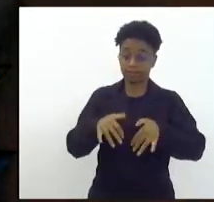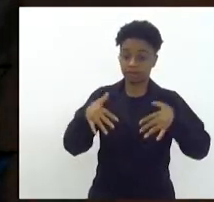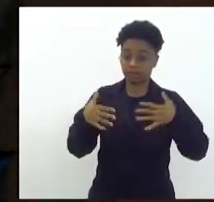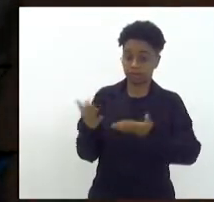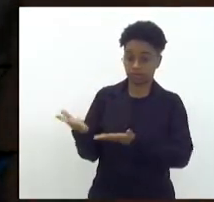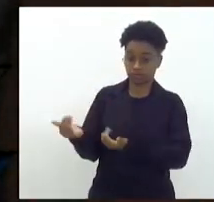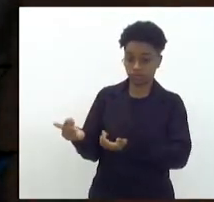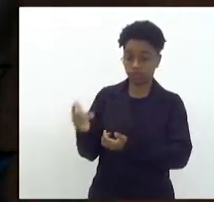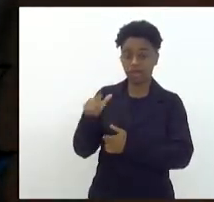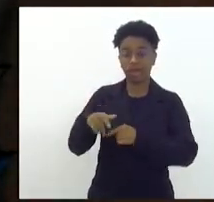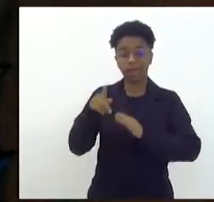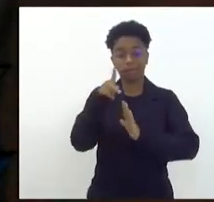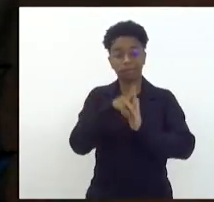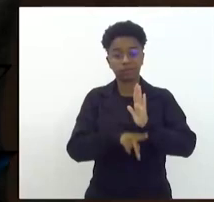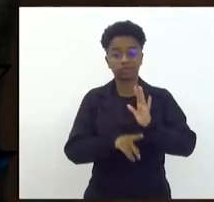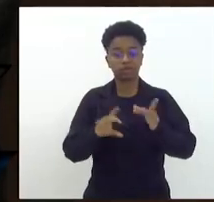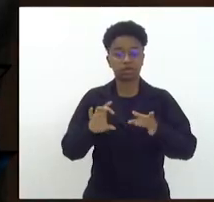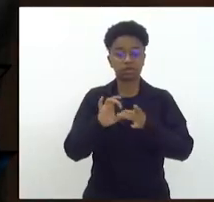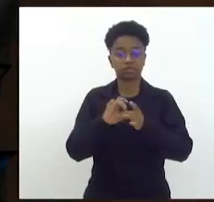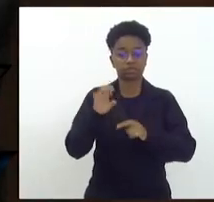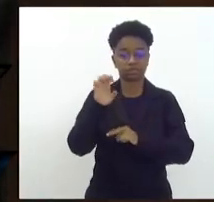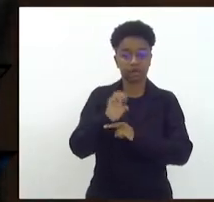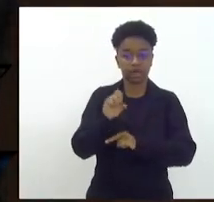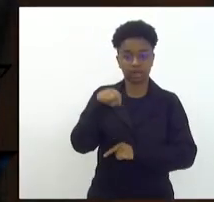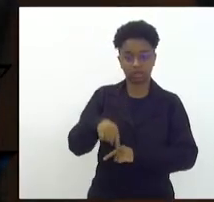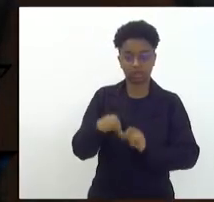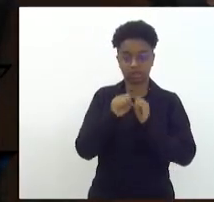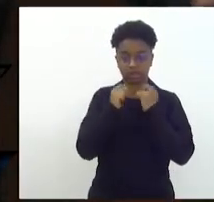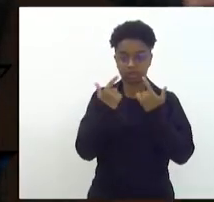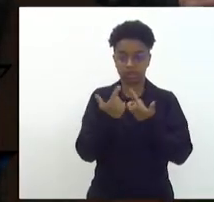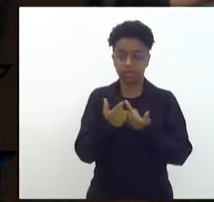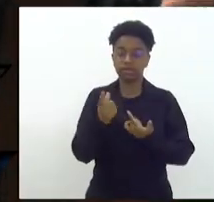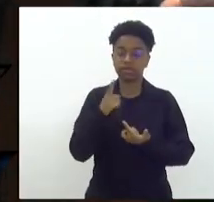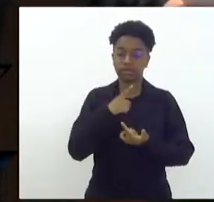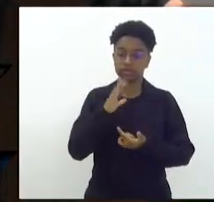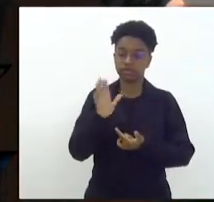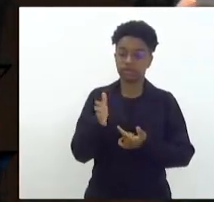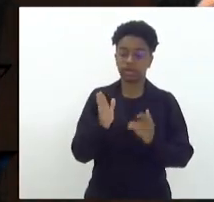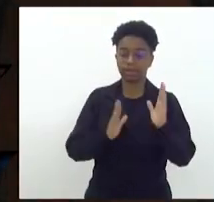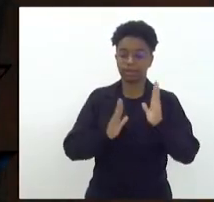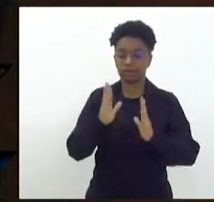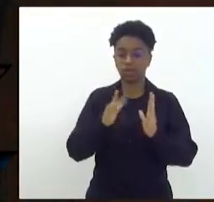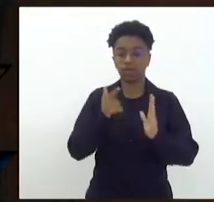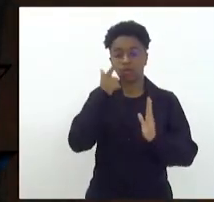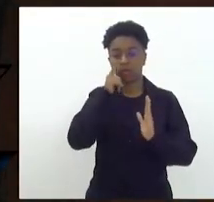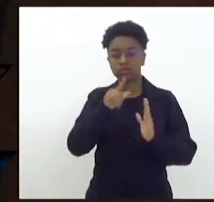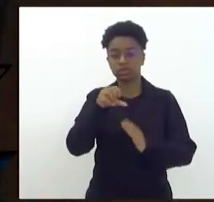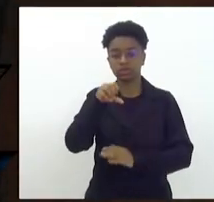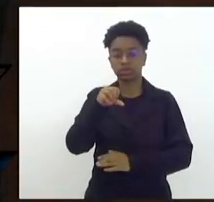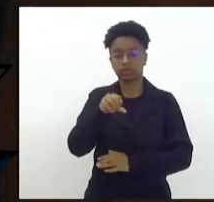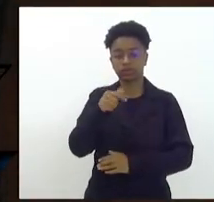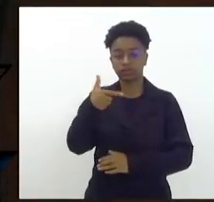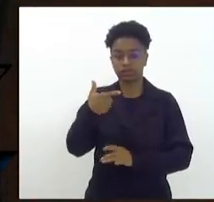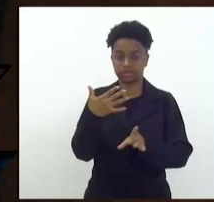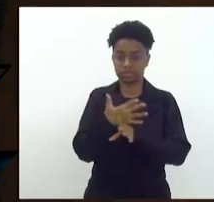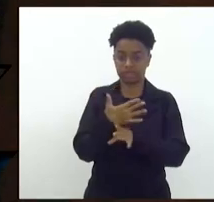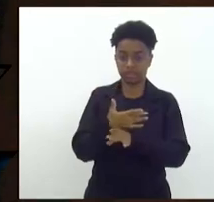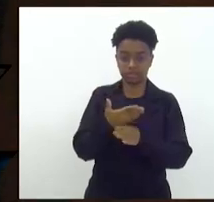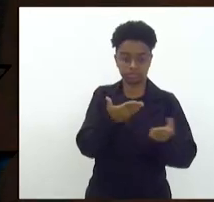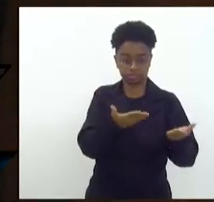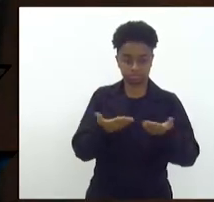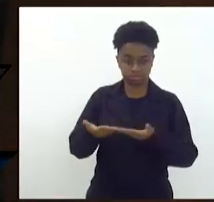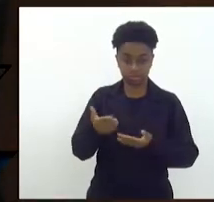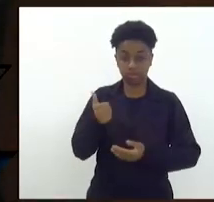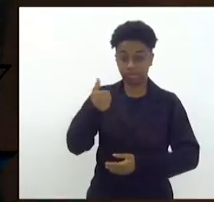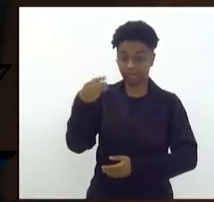mais individualizados da alerj já teve edições que chegou aos 92 municípios a décima terceira